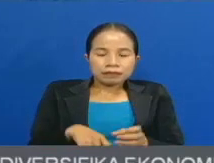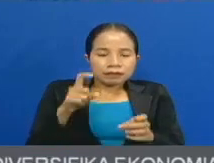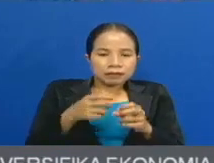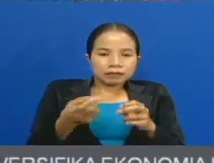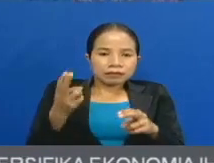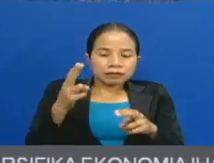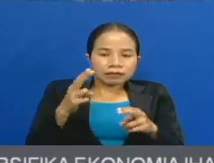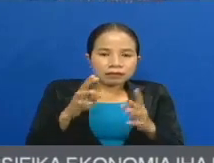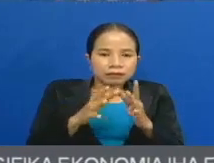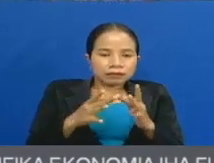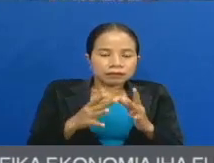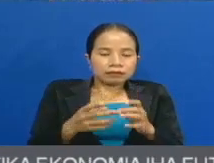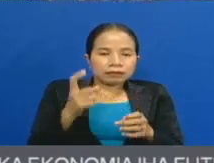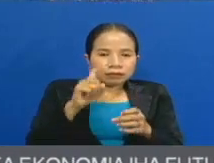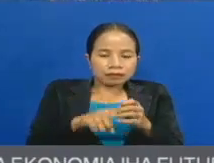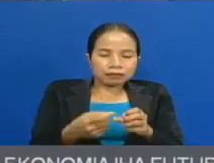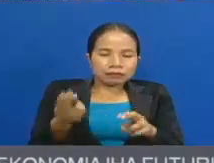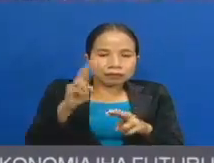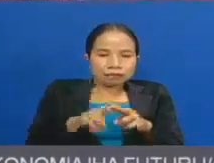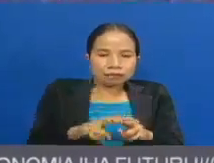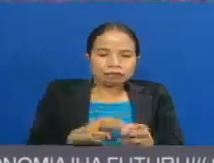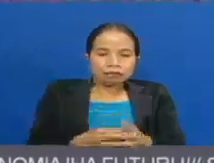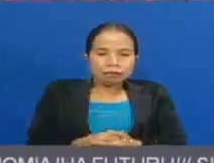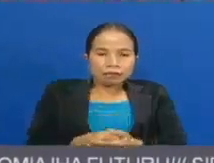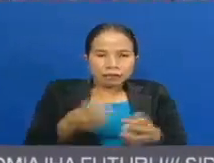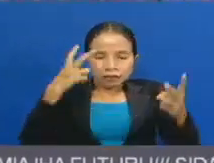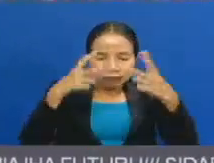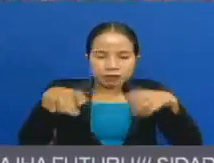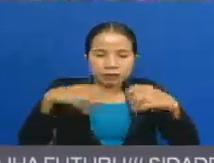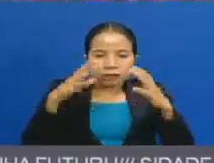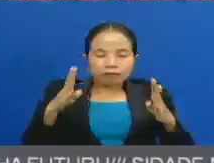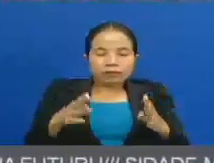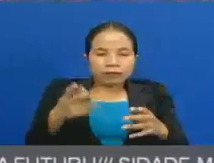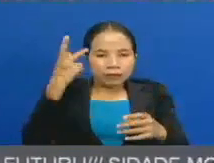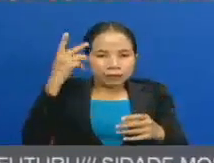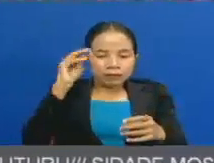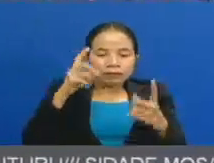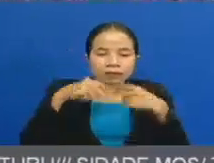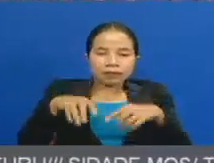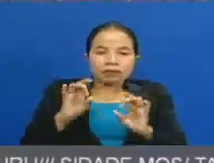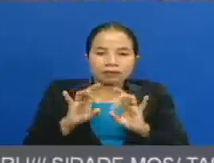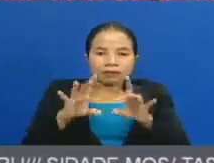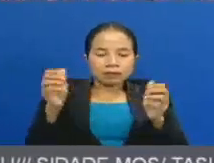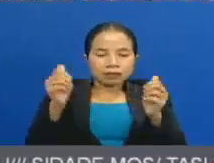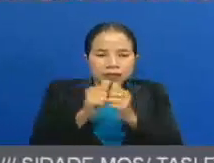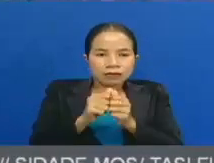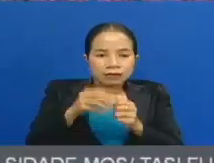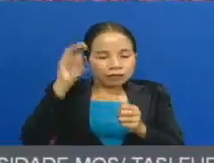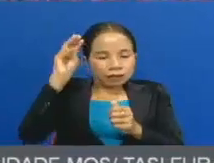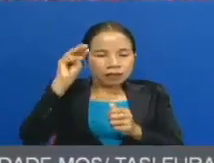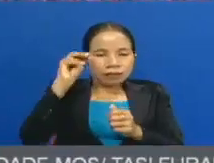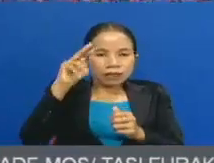Realmente, todo tempo para explorar. Visita trabalho primeiro-ministro da Austrália, né? Acompanha o ministro